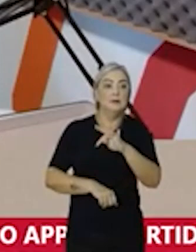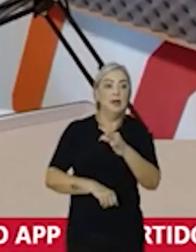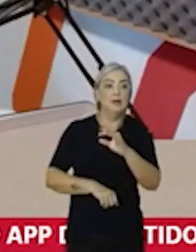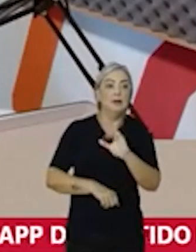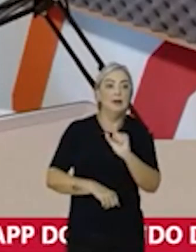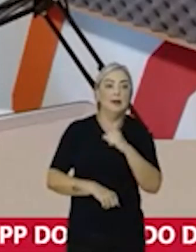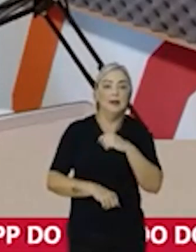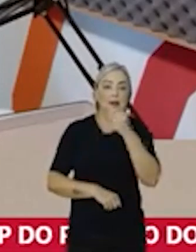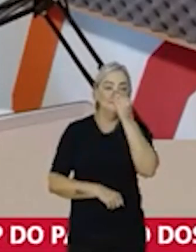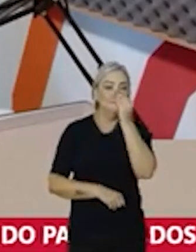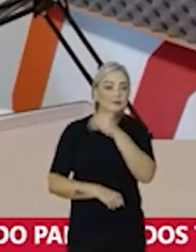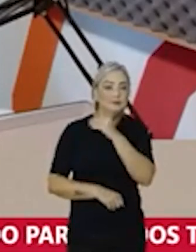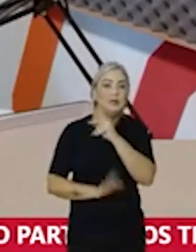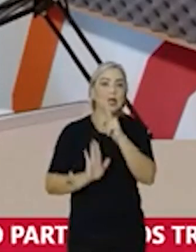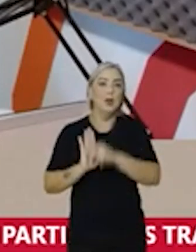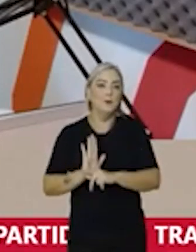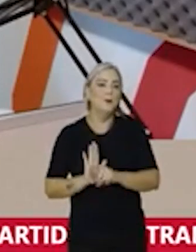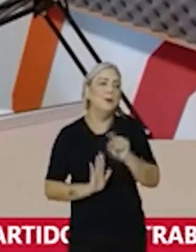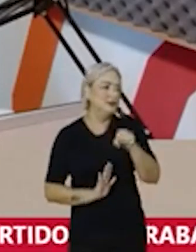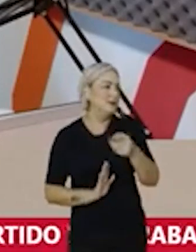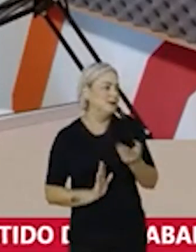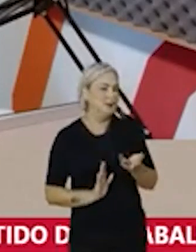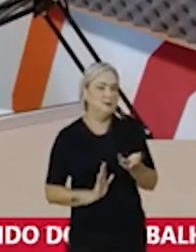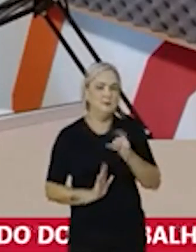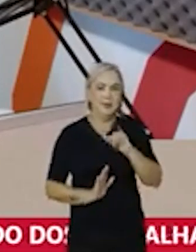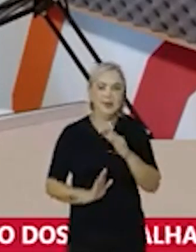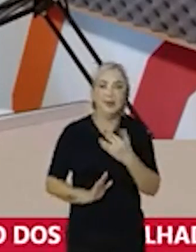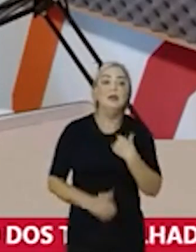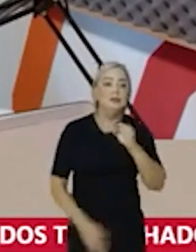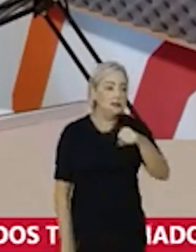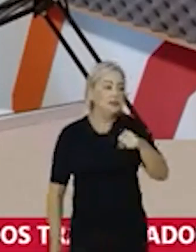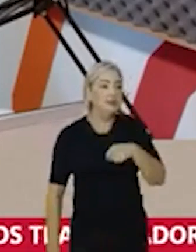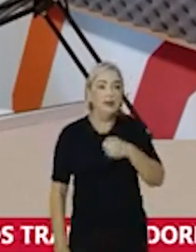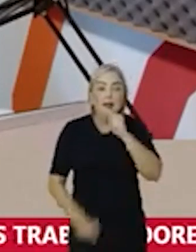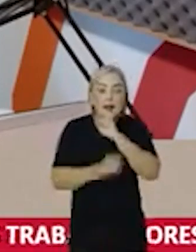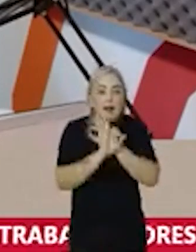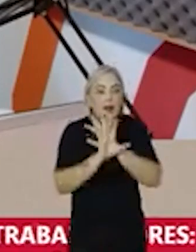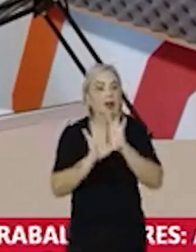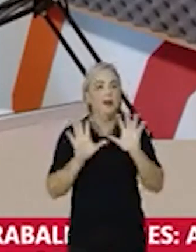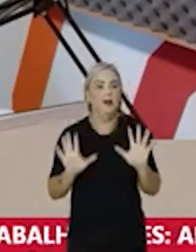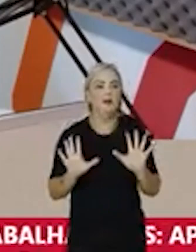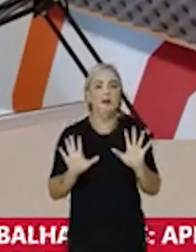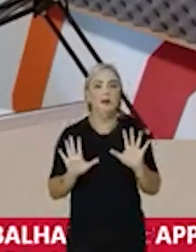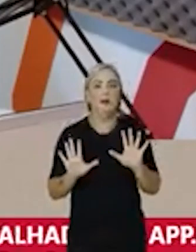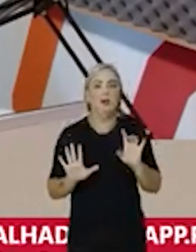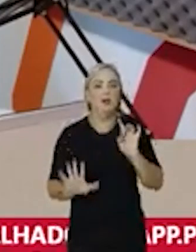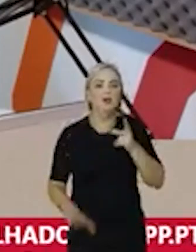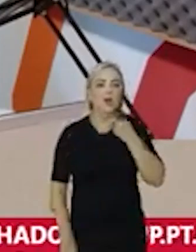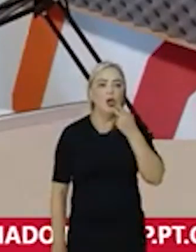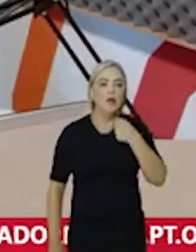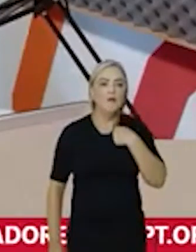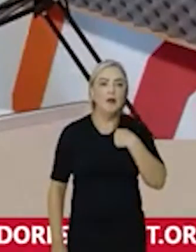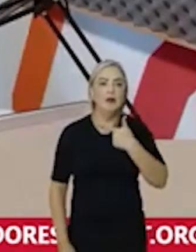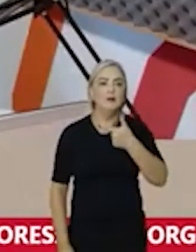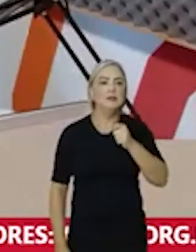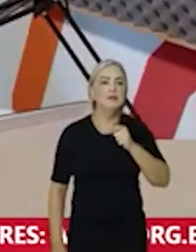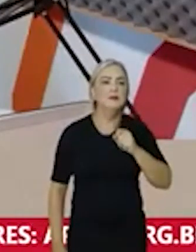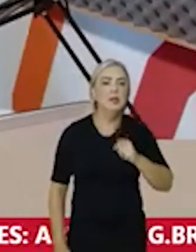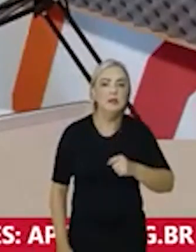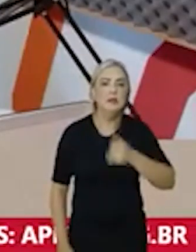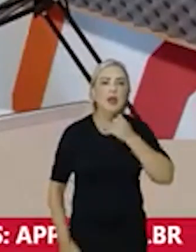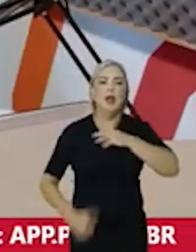descaso todo é um projeto, né, Juca? É um projeto, evidente. Só eu falei umas 20 vezes